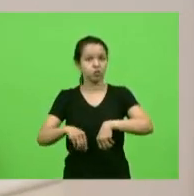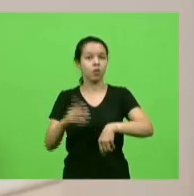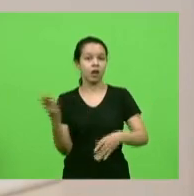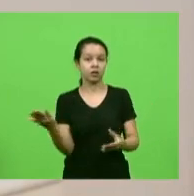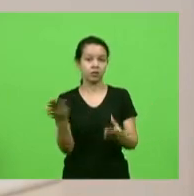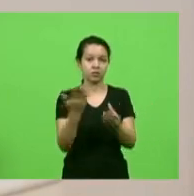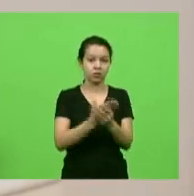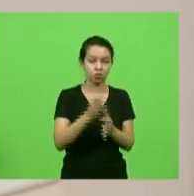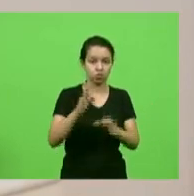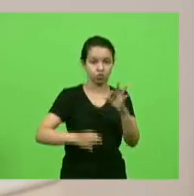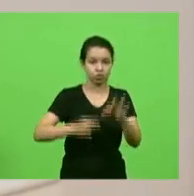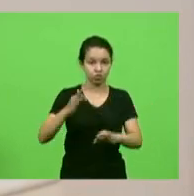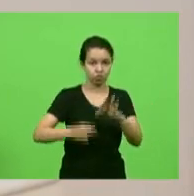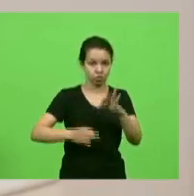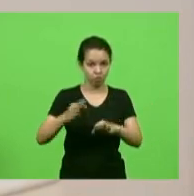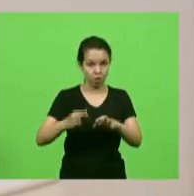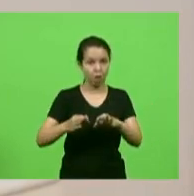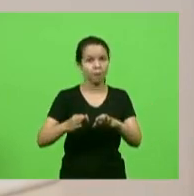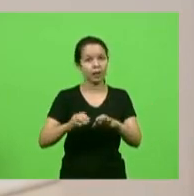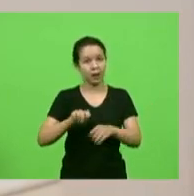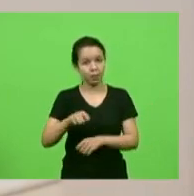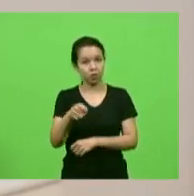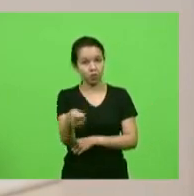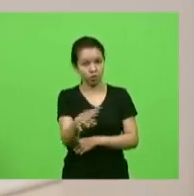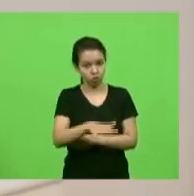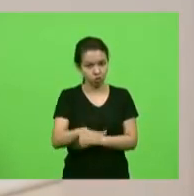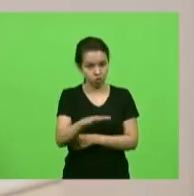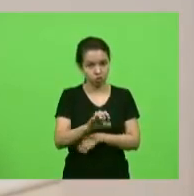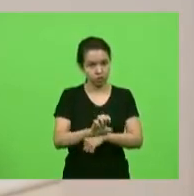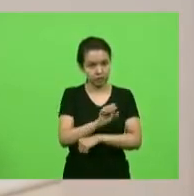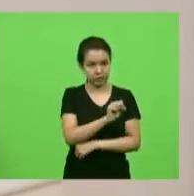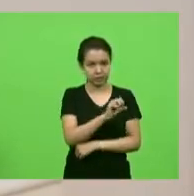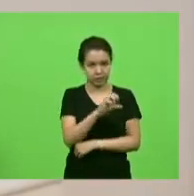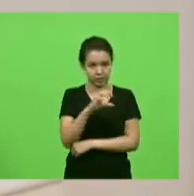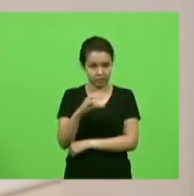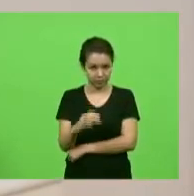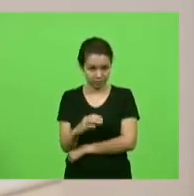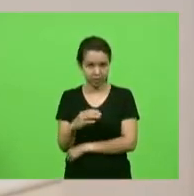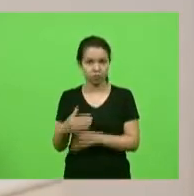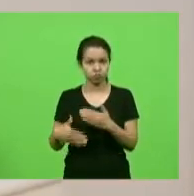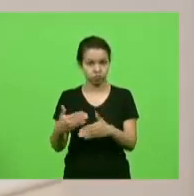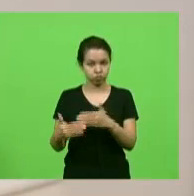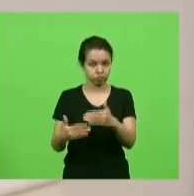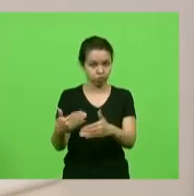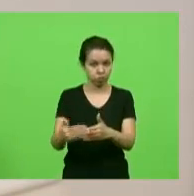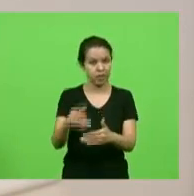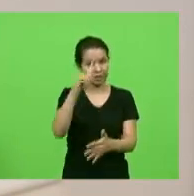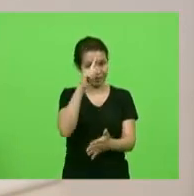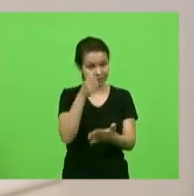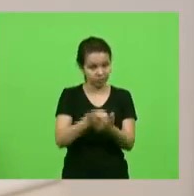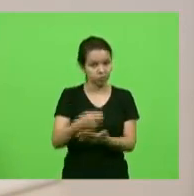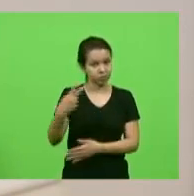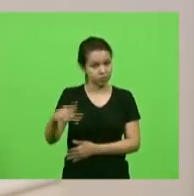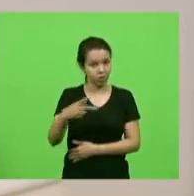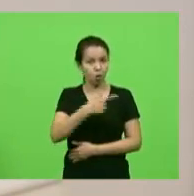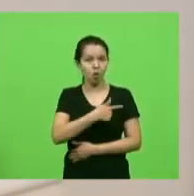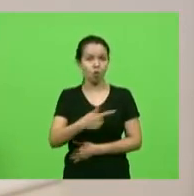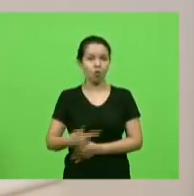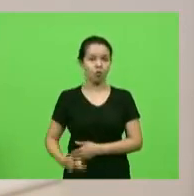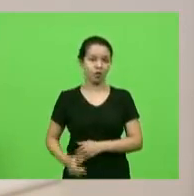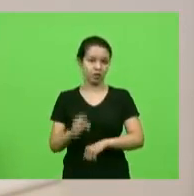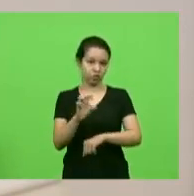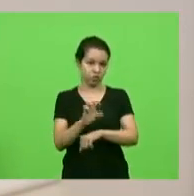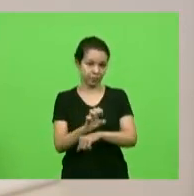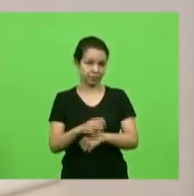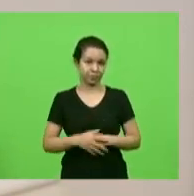pela Procuradoria do Estado de Santa Catarina, em desdobramento das medidas determinadas pelo governo do Estado. Fecha aspas. Destacou também a